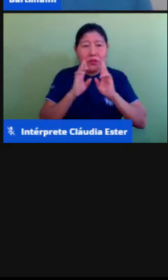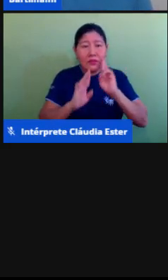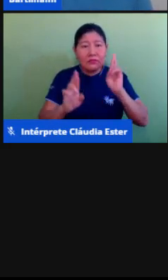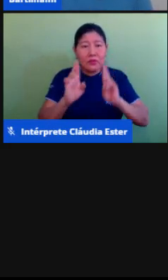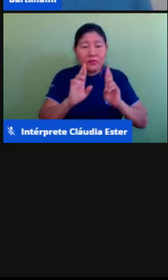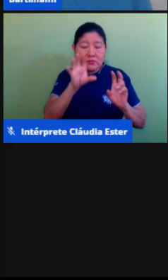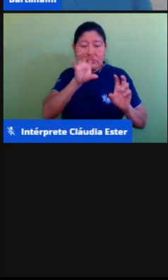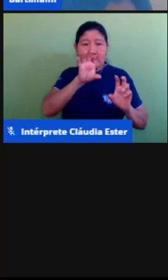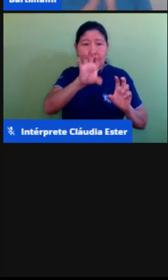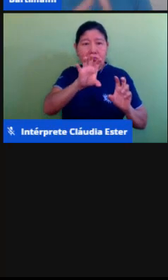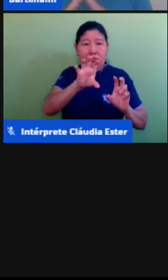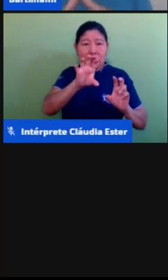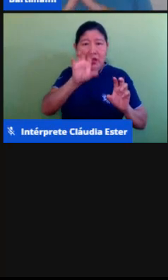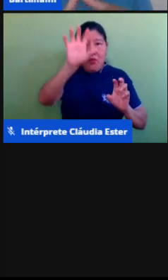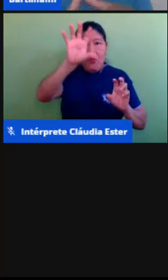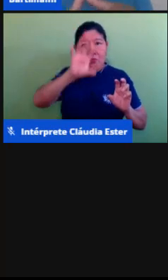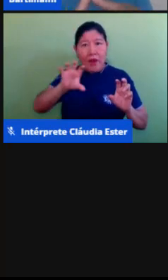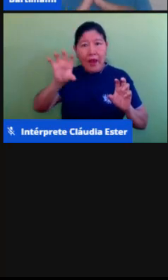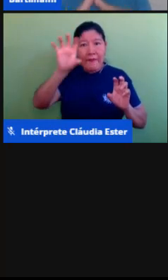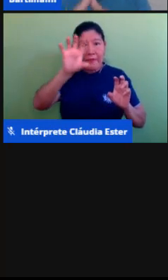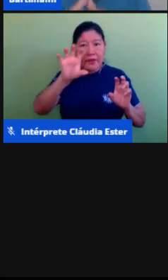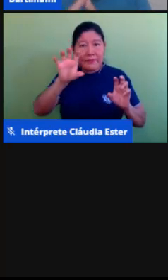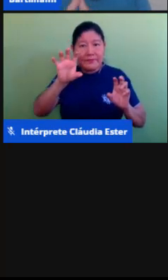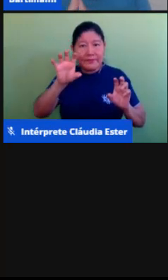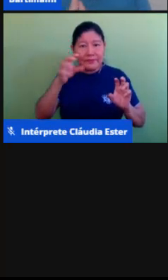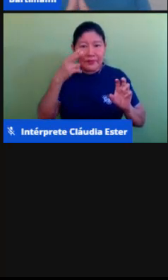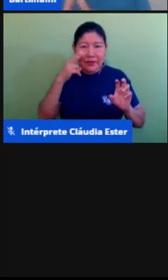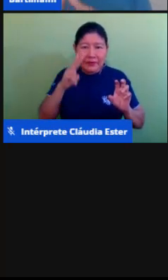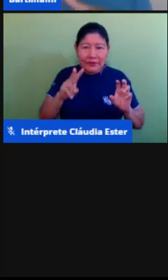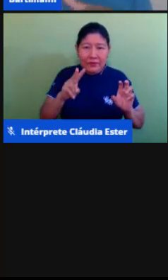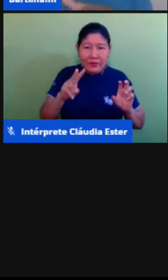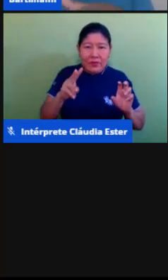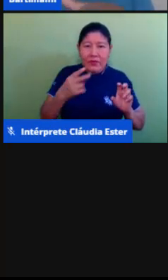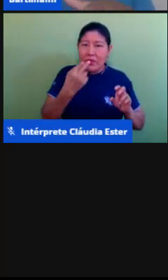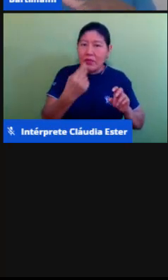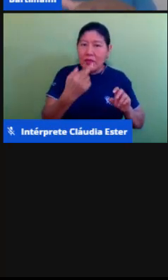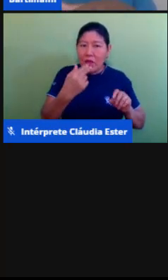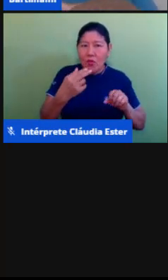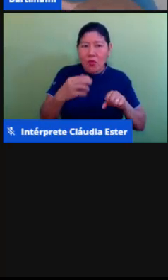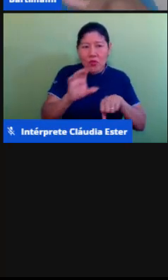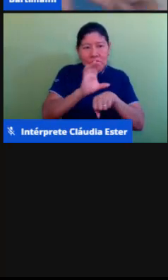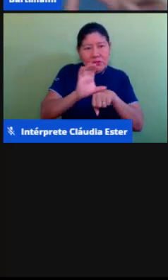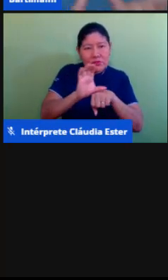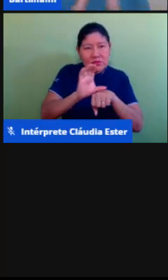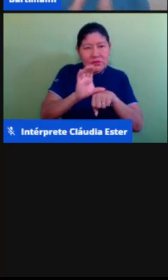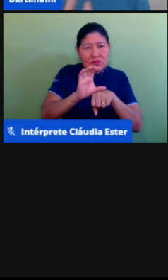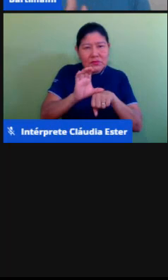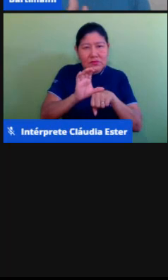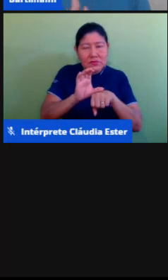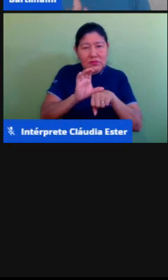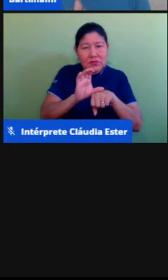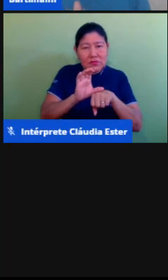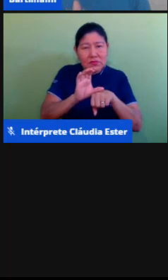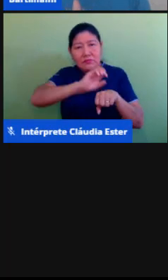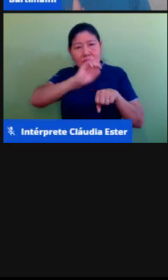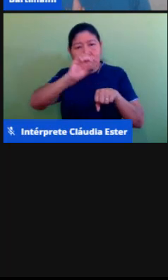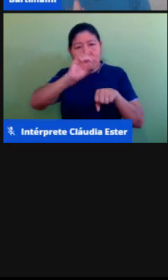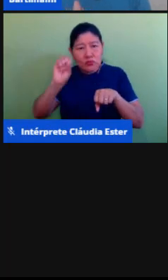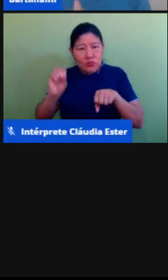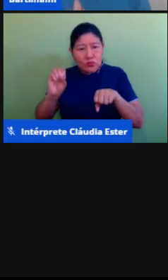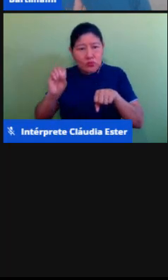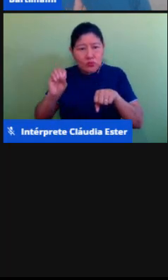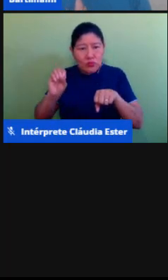mapa. Veja que o que aparece em cinza, né? Aqui principalmente na costa oeste do